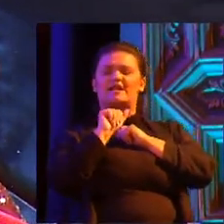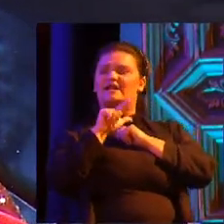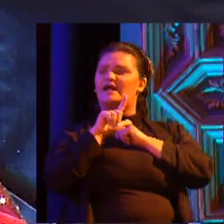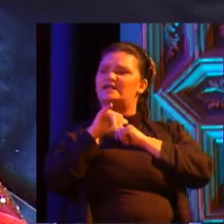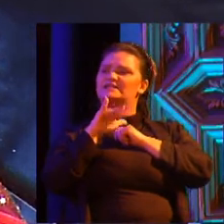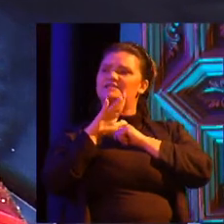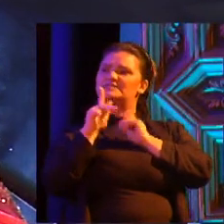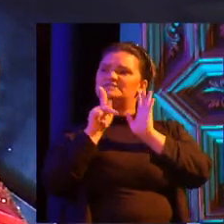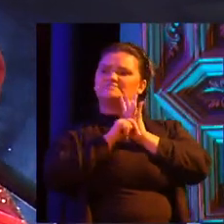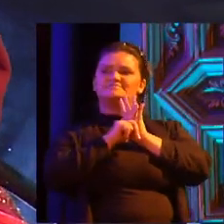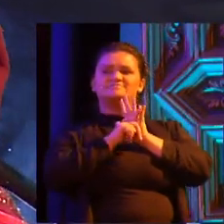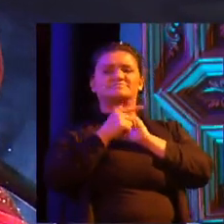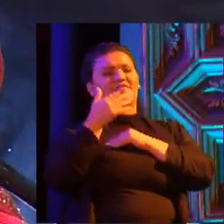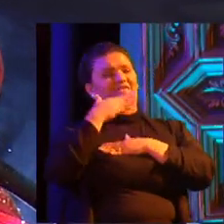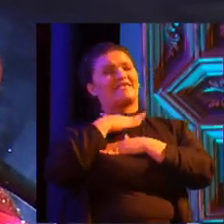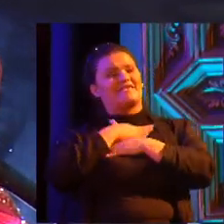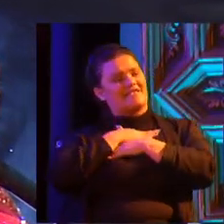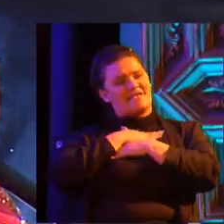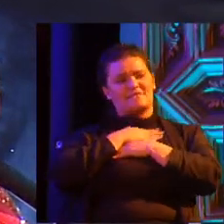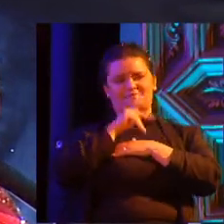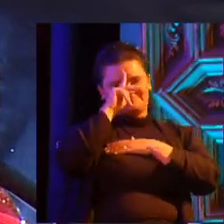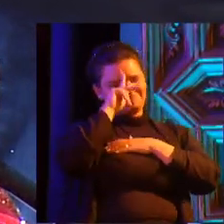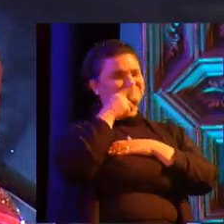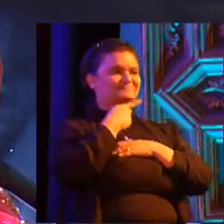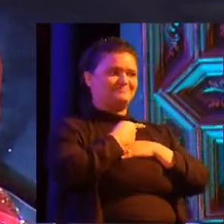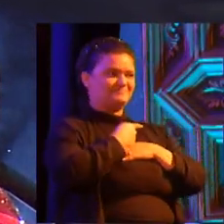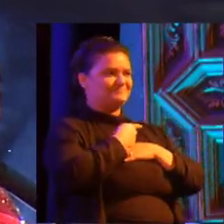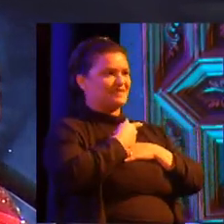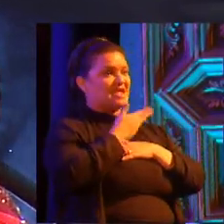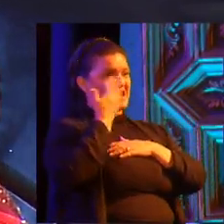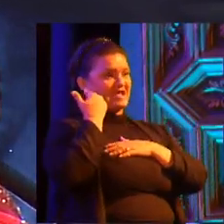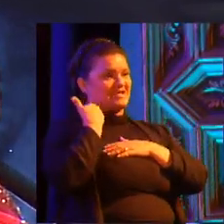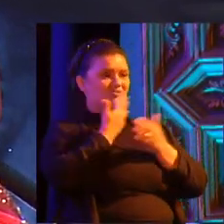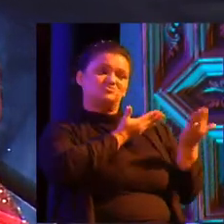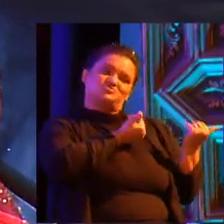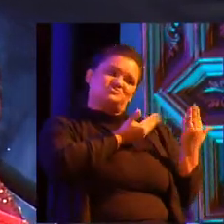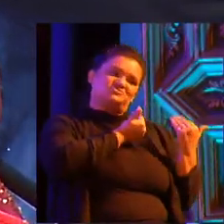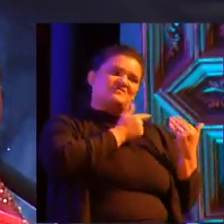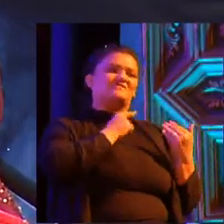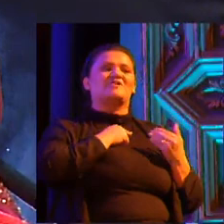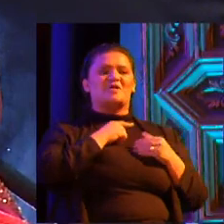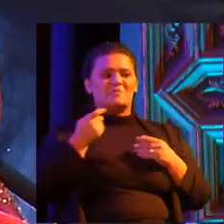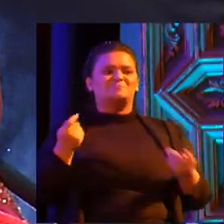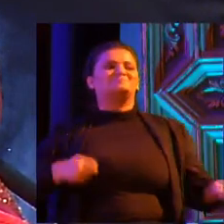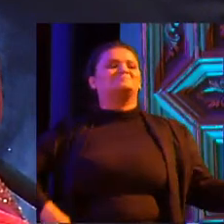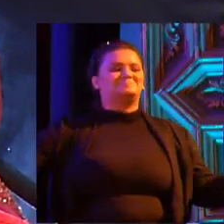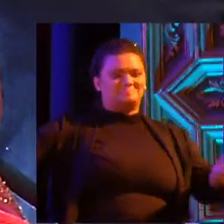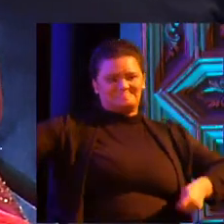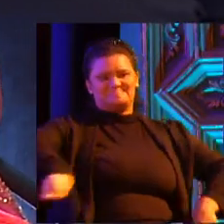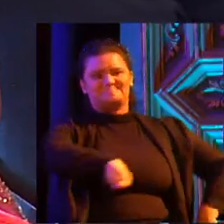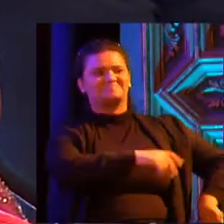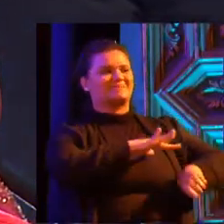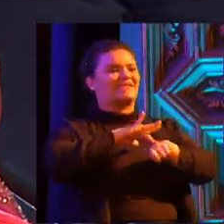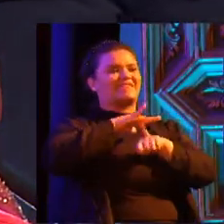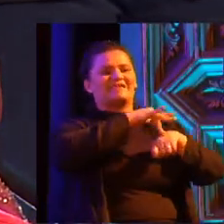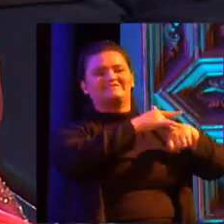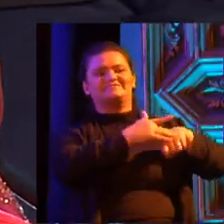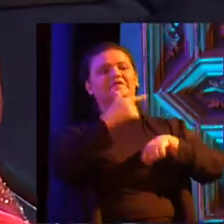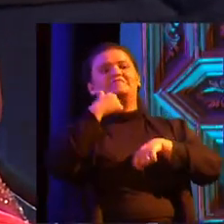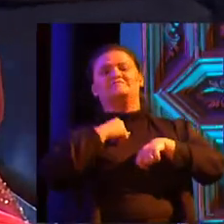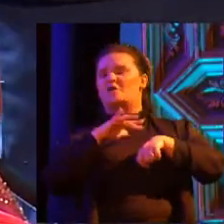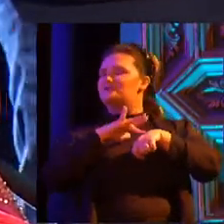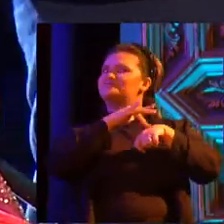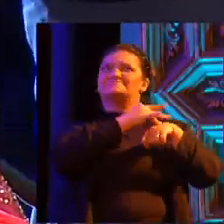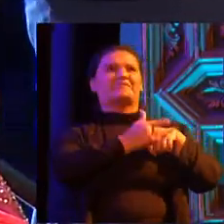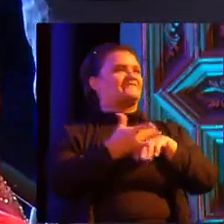E Dona Onete era, na época da minha juventude, eu era campeã de merengue, gente. Eu dançava